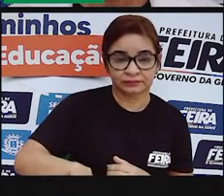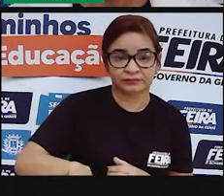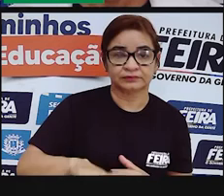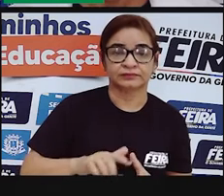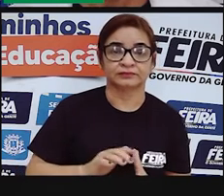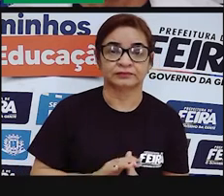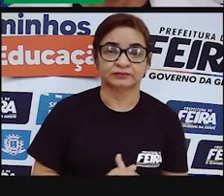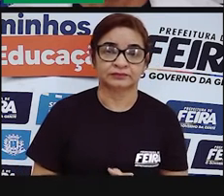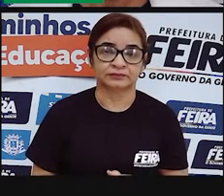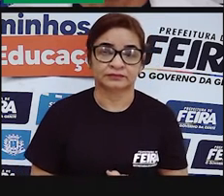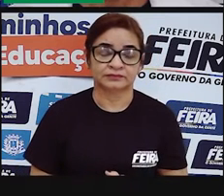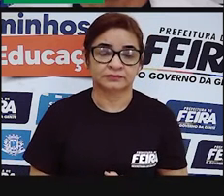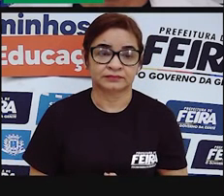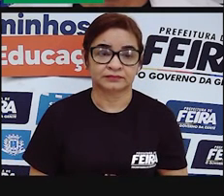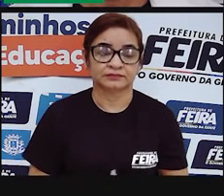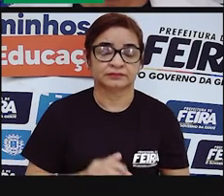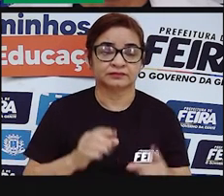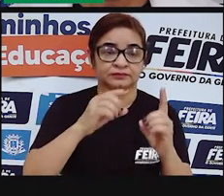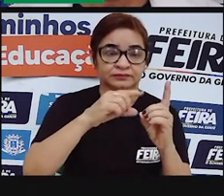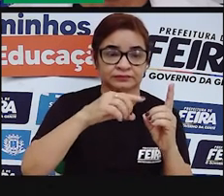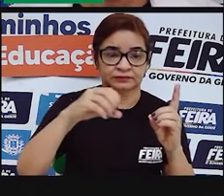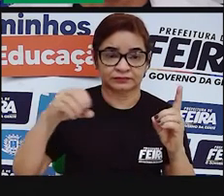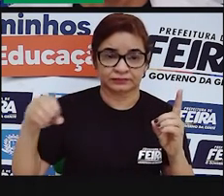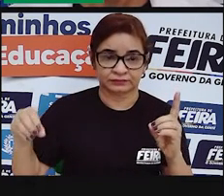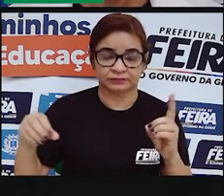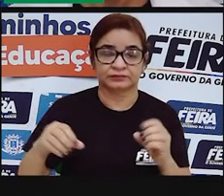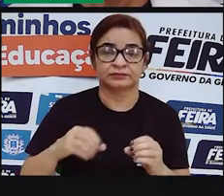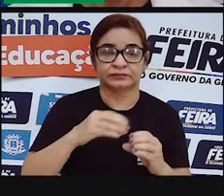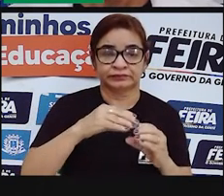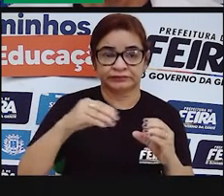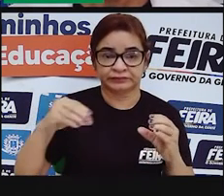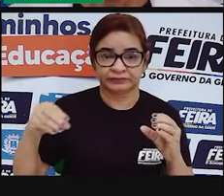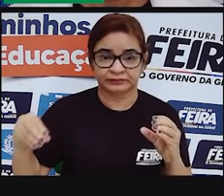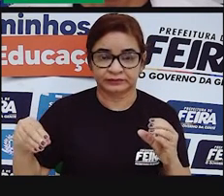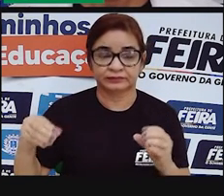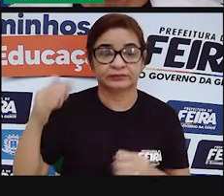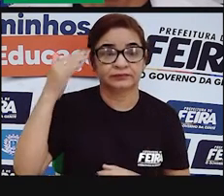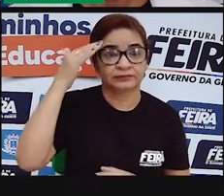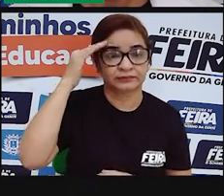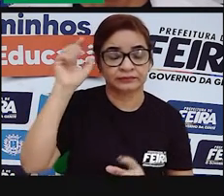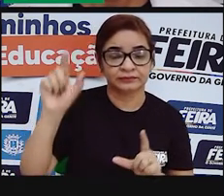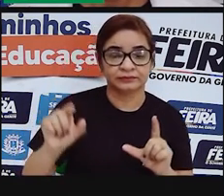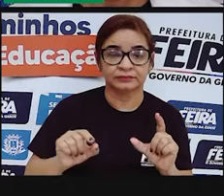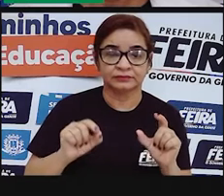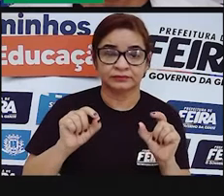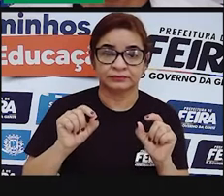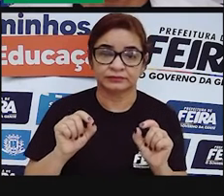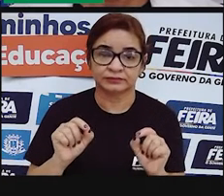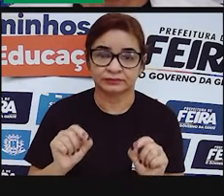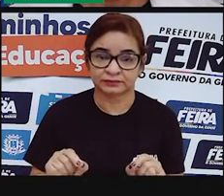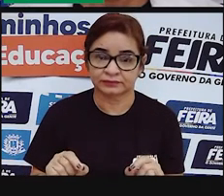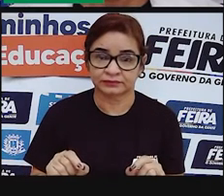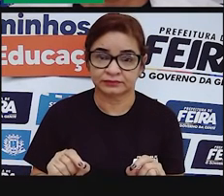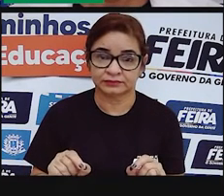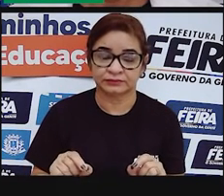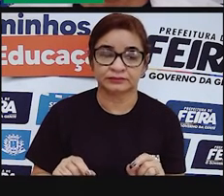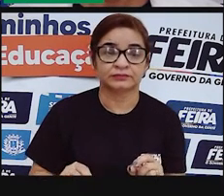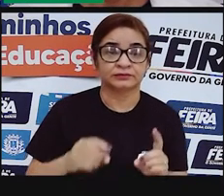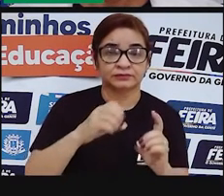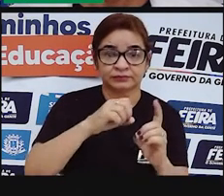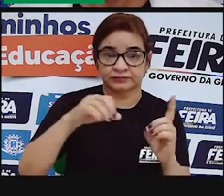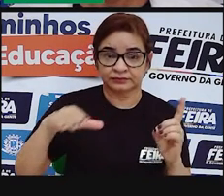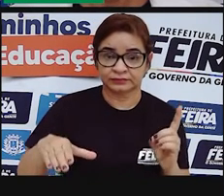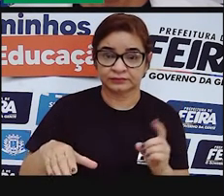conotação. Então, mais uma vez, fazendo a distinção entre denotação e conotação, nós temos que compreender